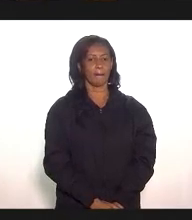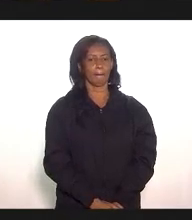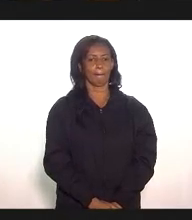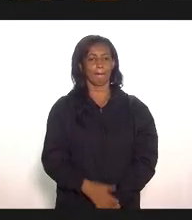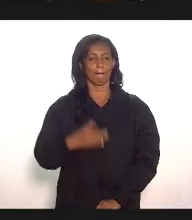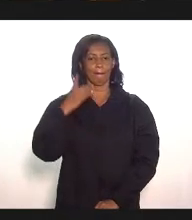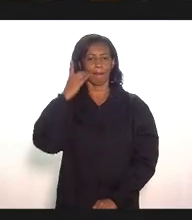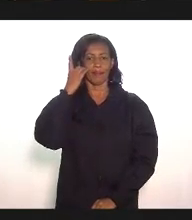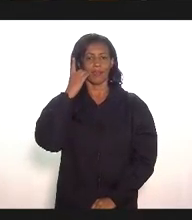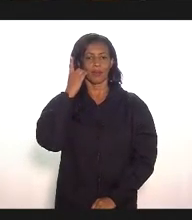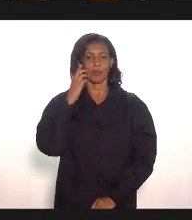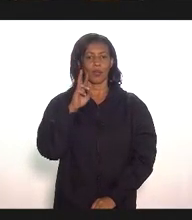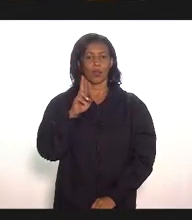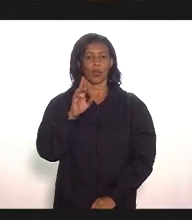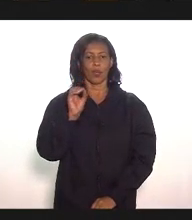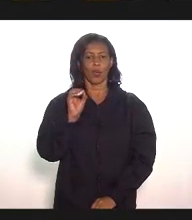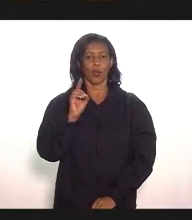Deputado Rodrigo Amorim.